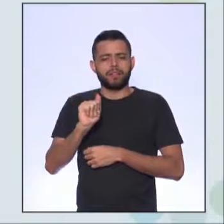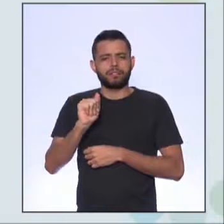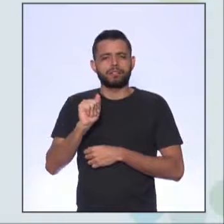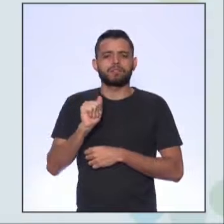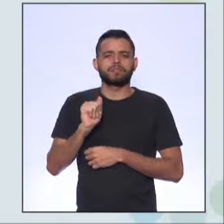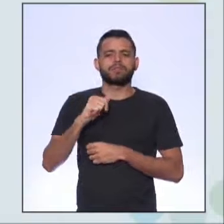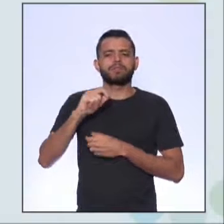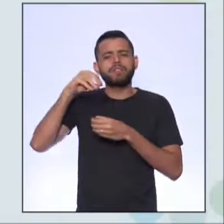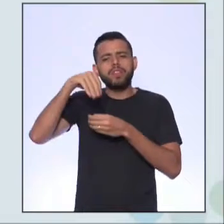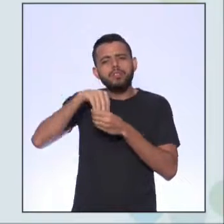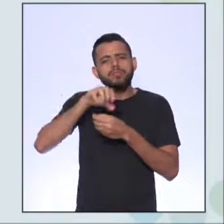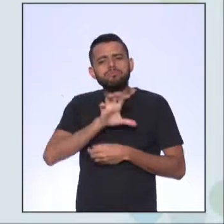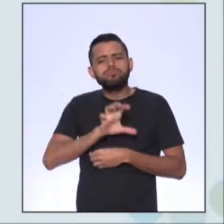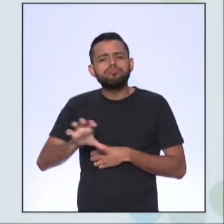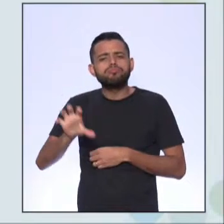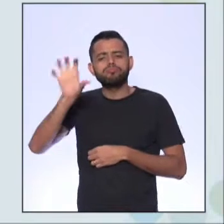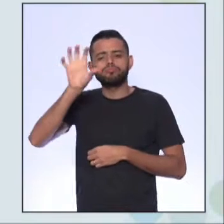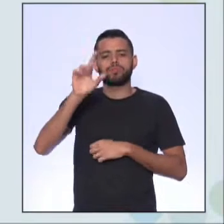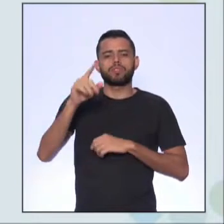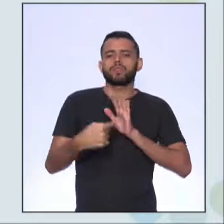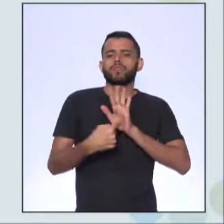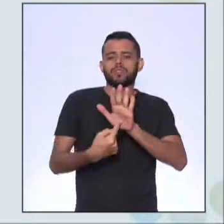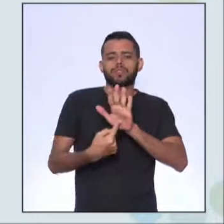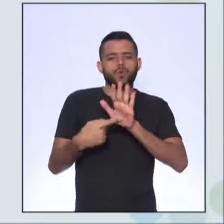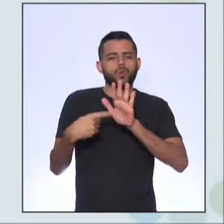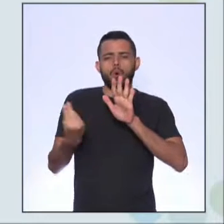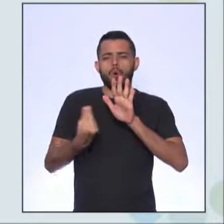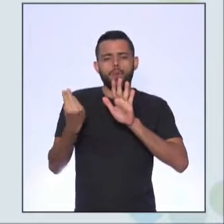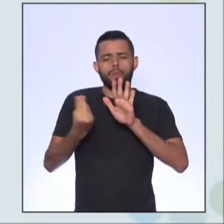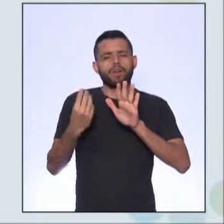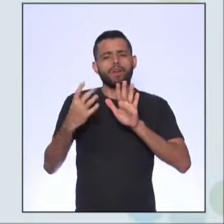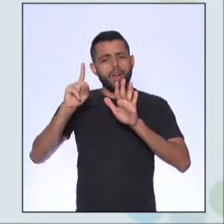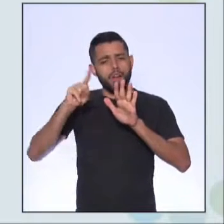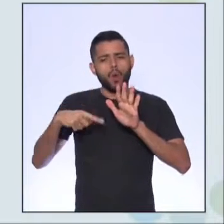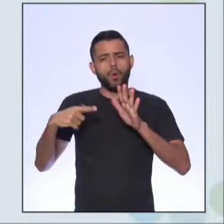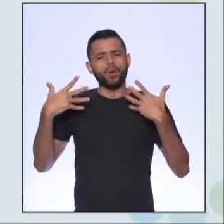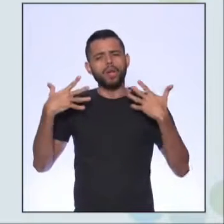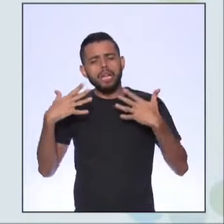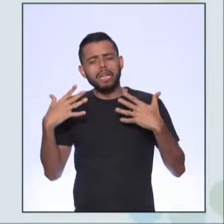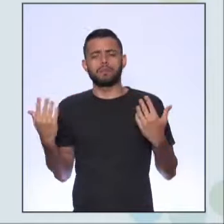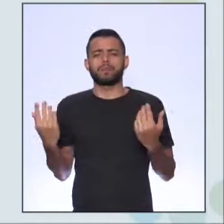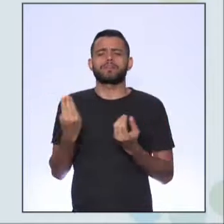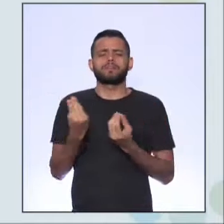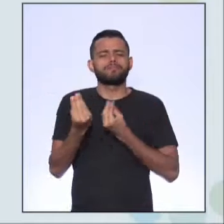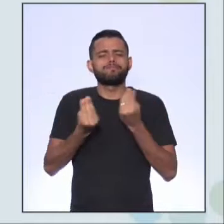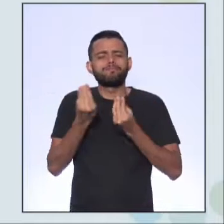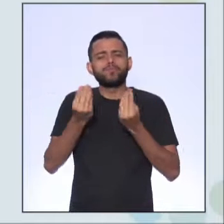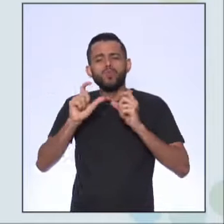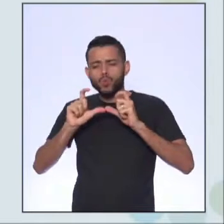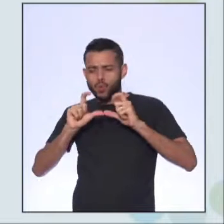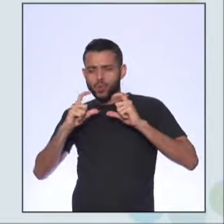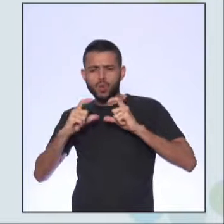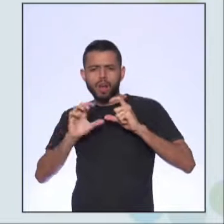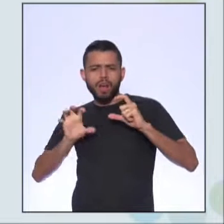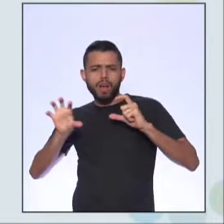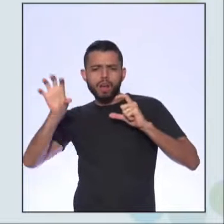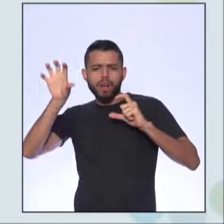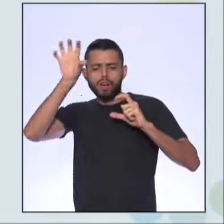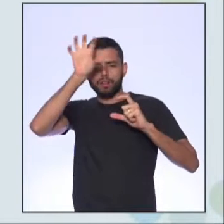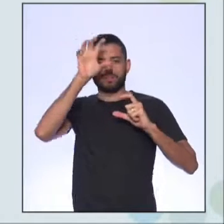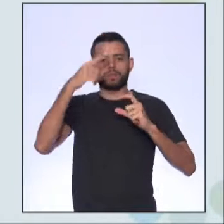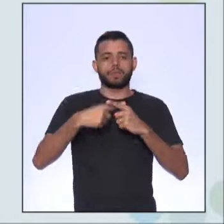descrição geoclimática, porque eu tenho ecossistemas que vieram de uma mesma origem, tá? De uma mesma